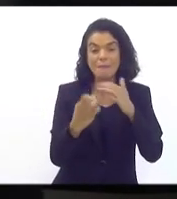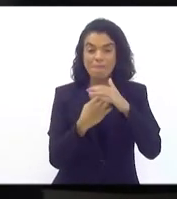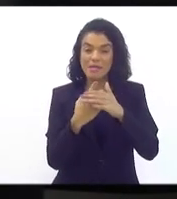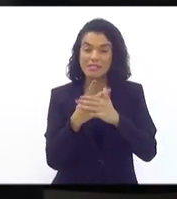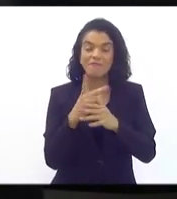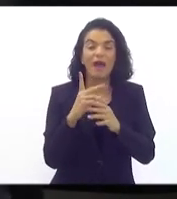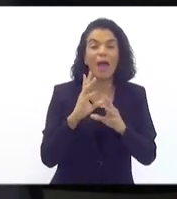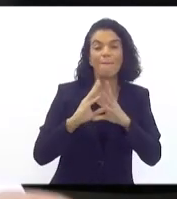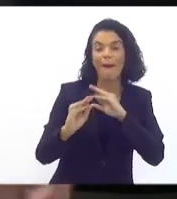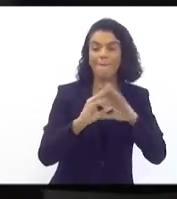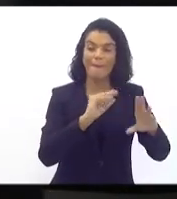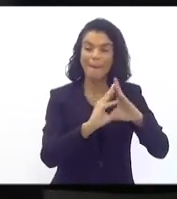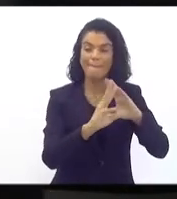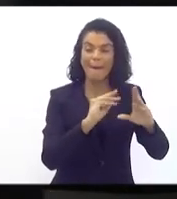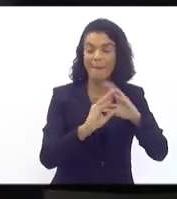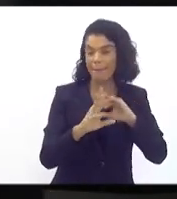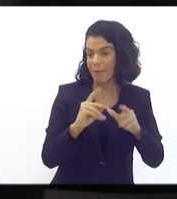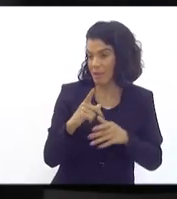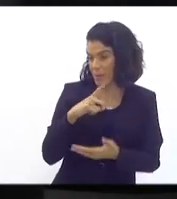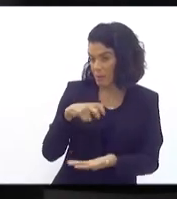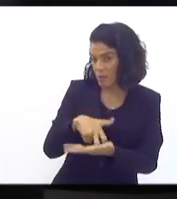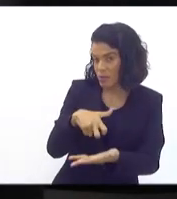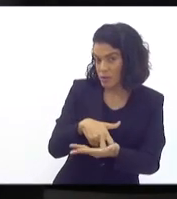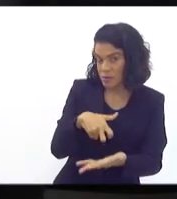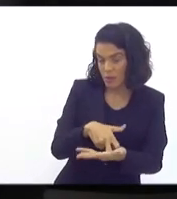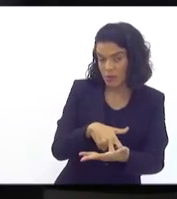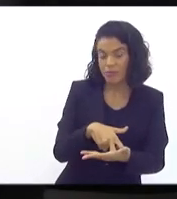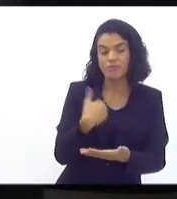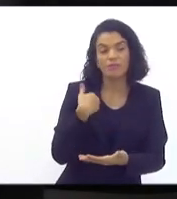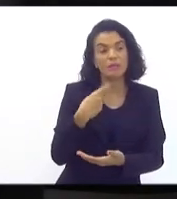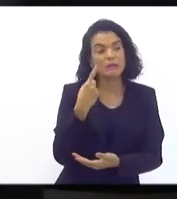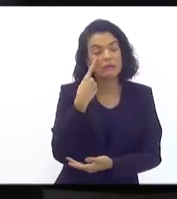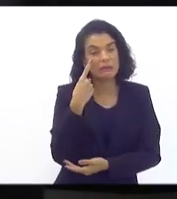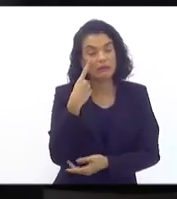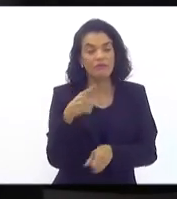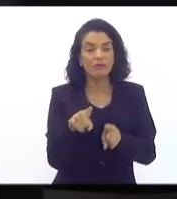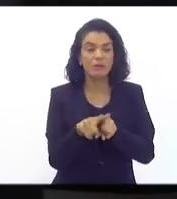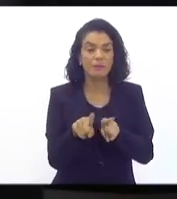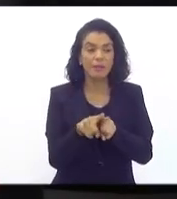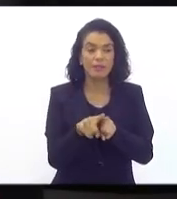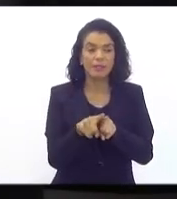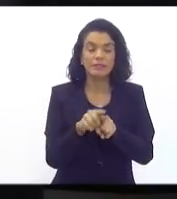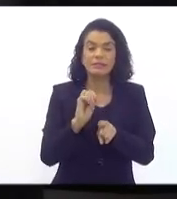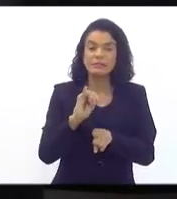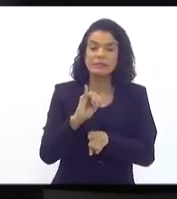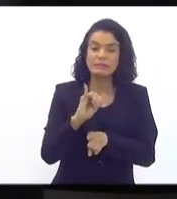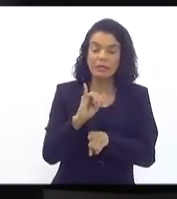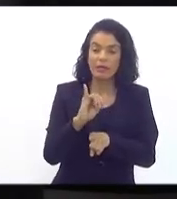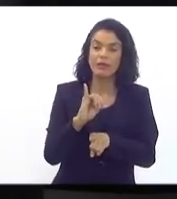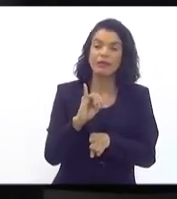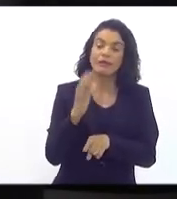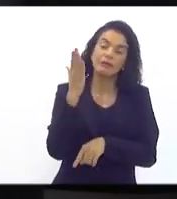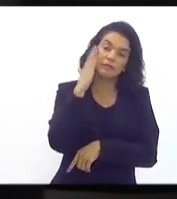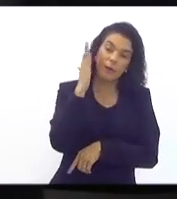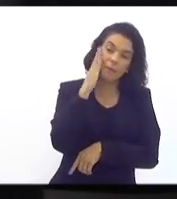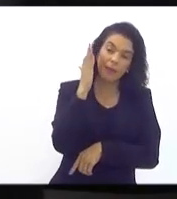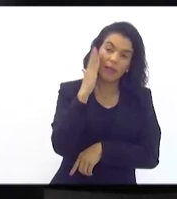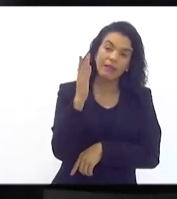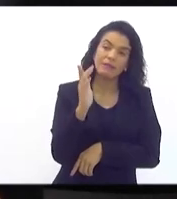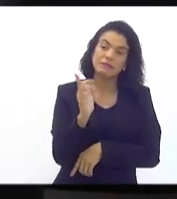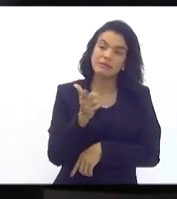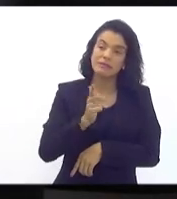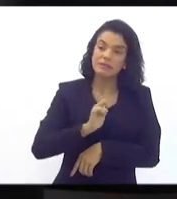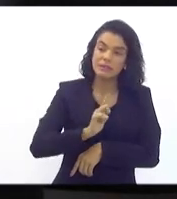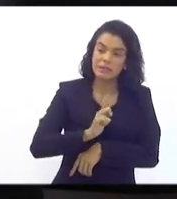a gente queria saber se tem alguma punição até para ver também se a gente pode olhando para o retrovisor saber se existe